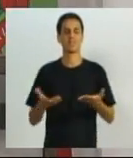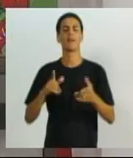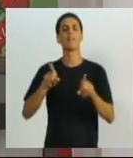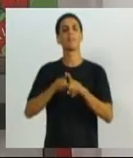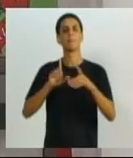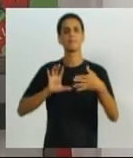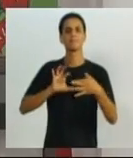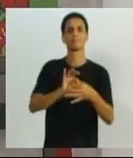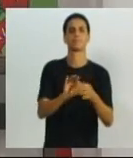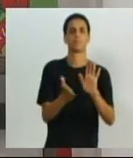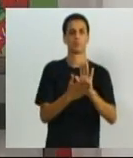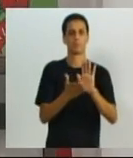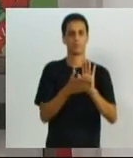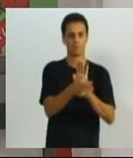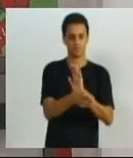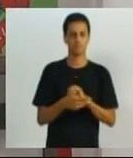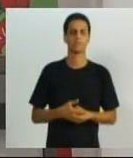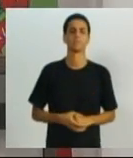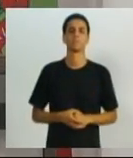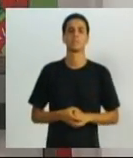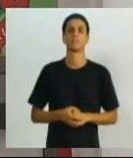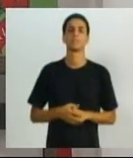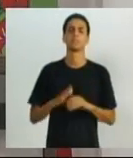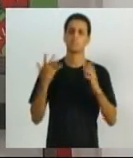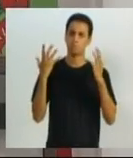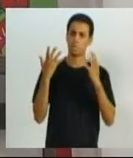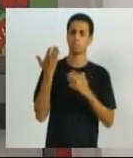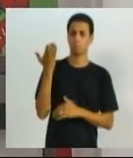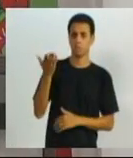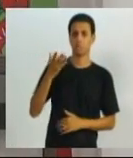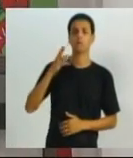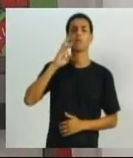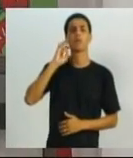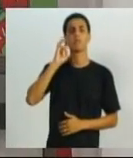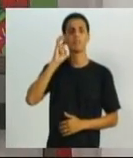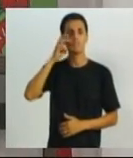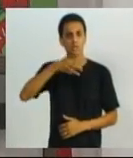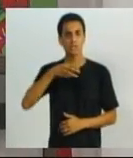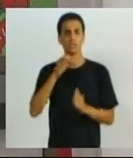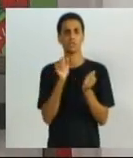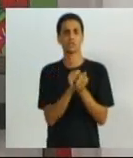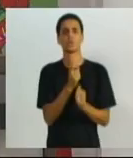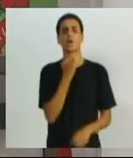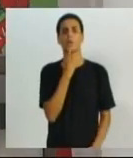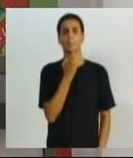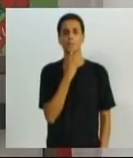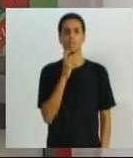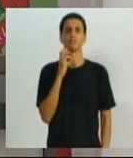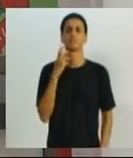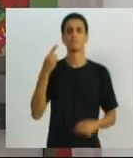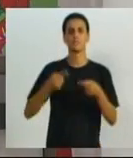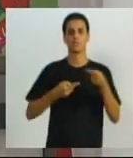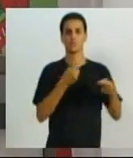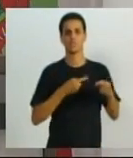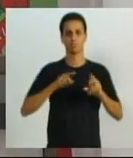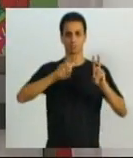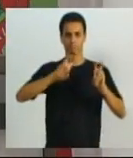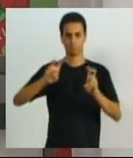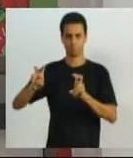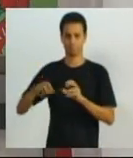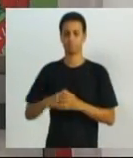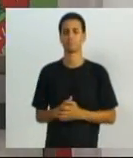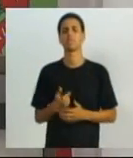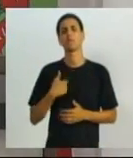atual proposta. Parabenizar a iniciativa do companheiro vereador Vanderlei de Oliveira, juntamente com o vereador Robinho, nessa discussão. Eu queria falar um